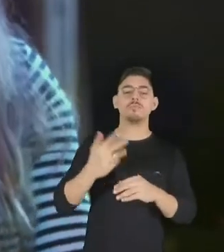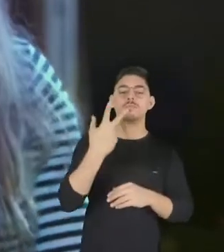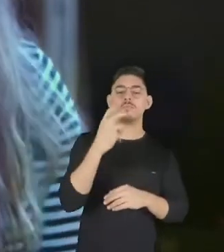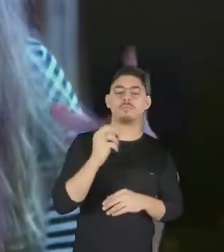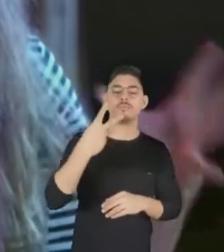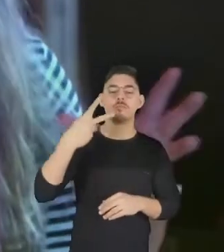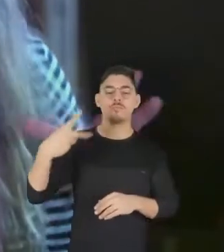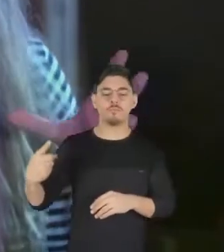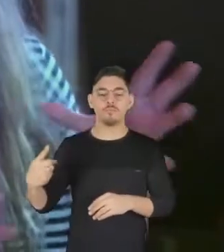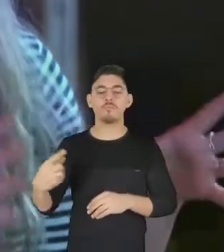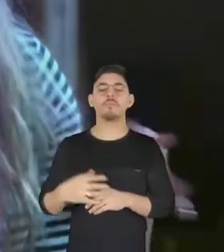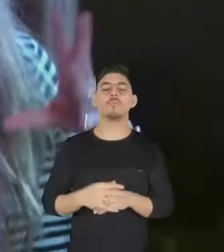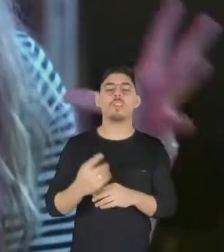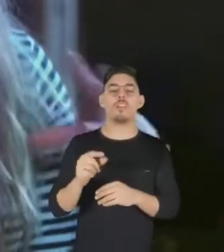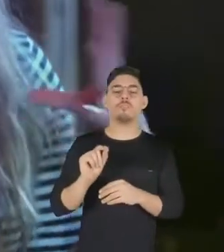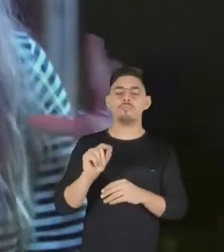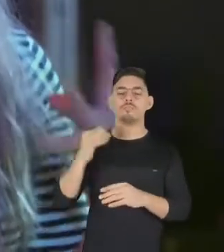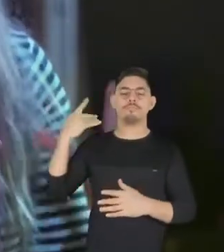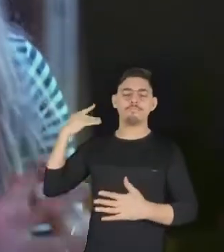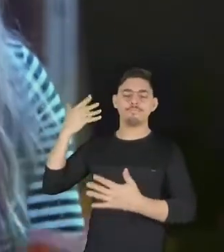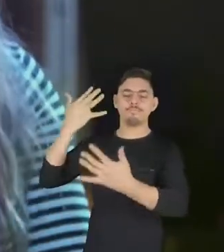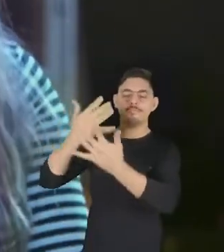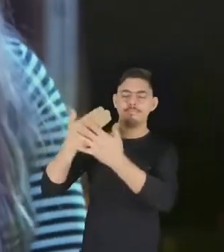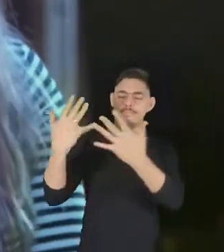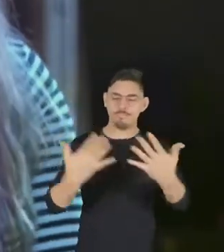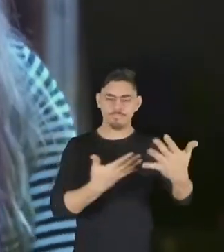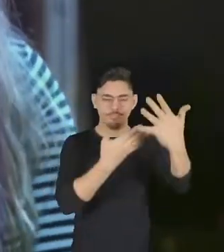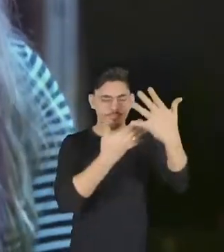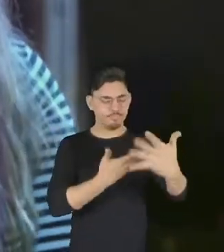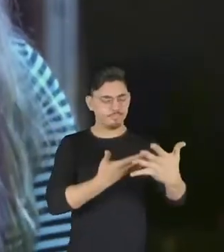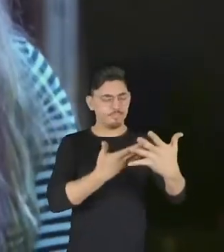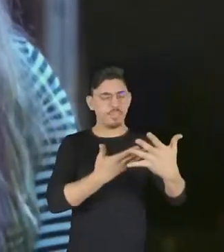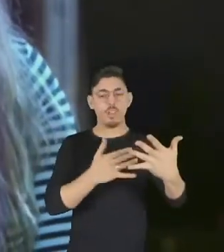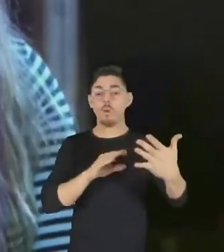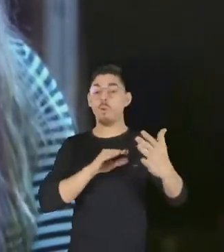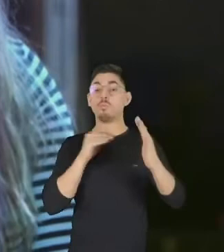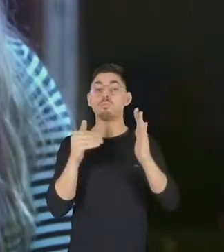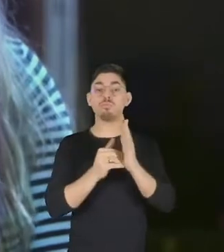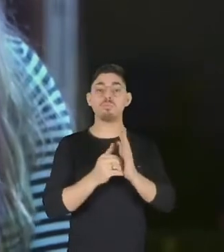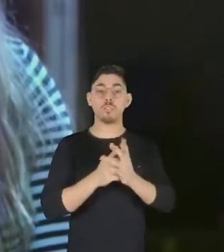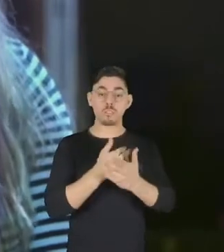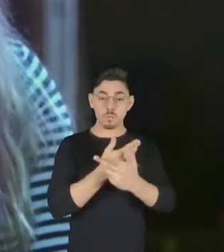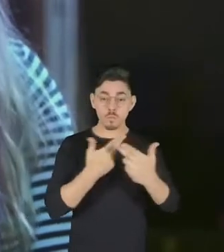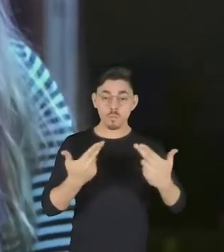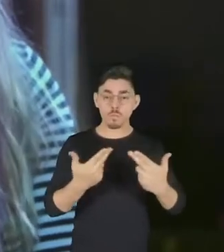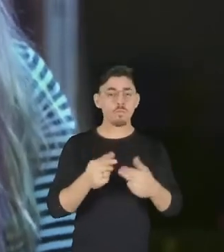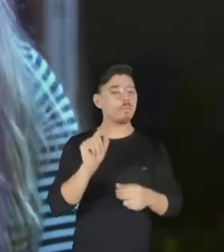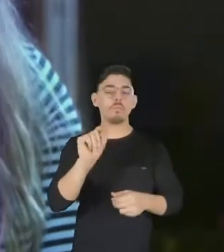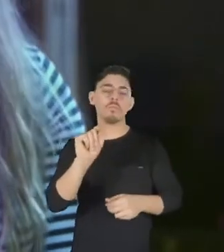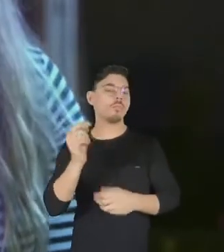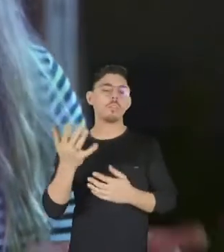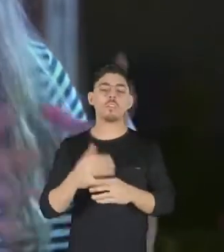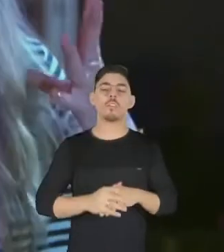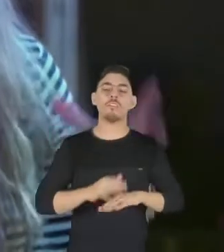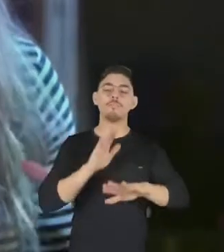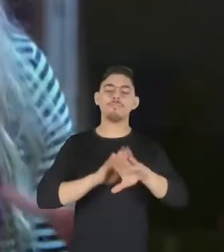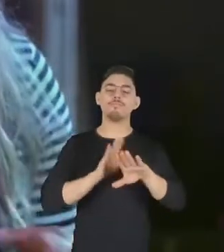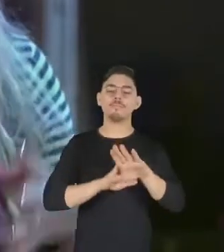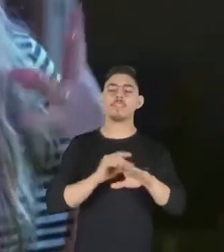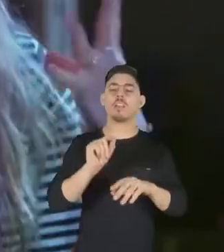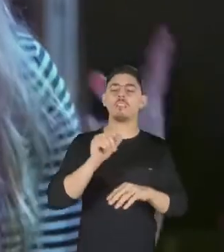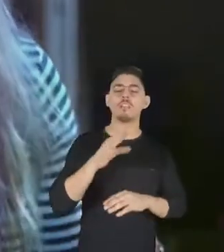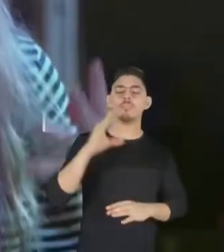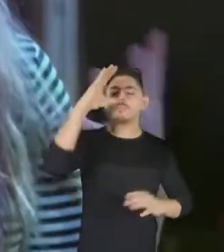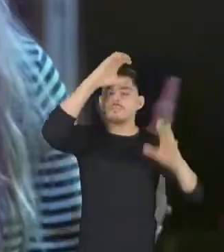2021 e olhando para trás, todas essas questões que você pontuou, o que que elas trouxeram de